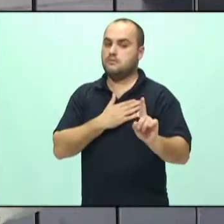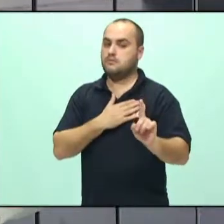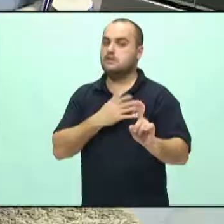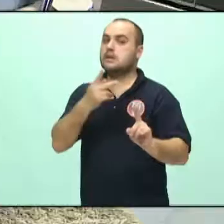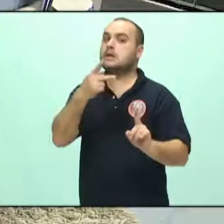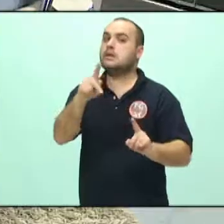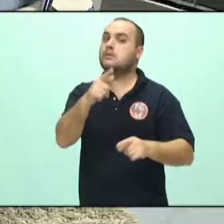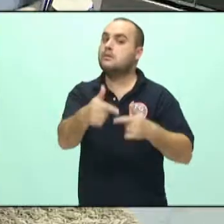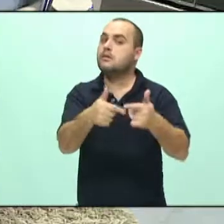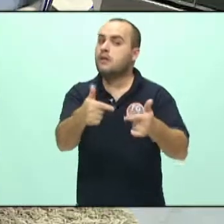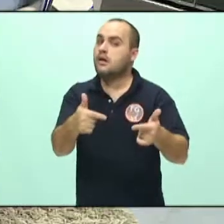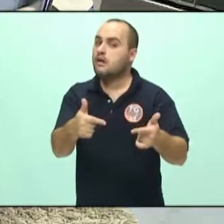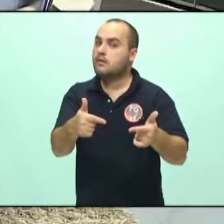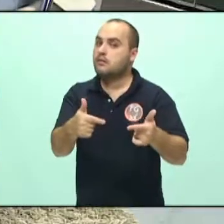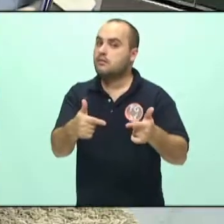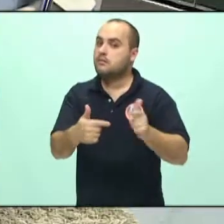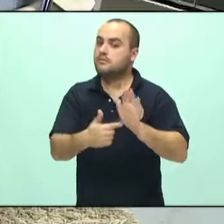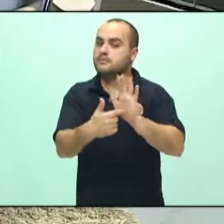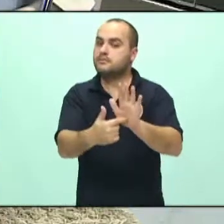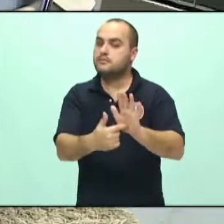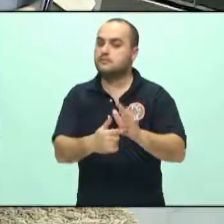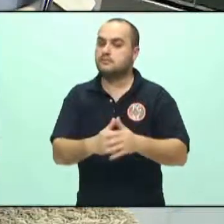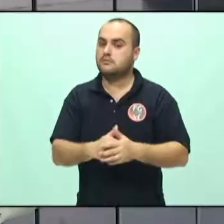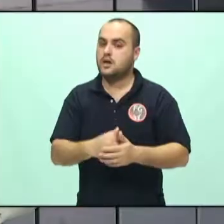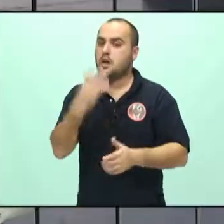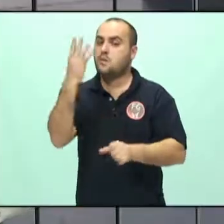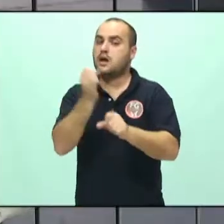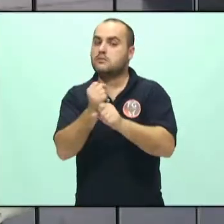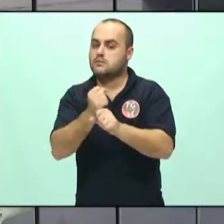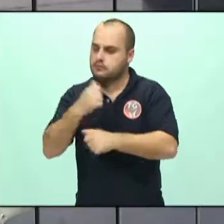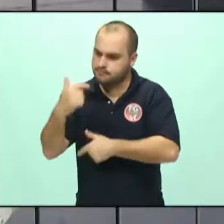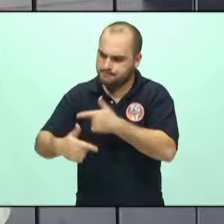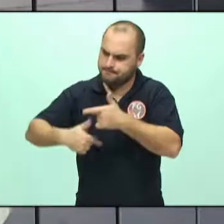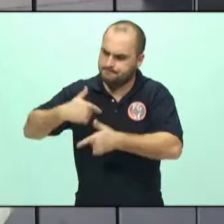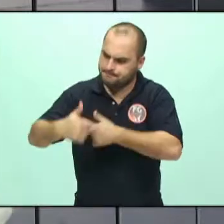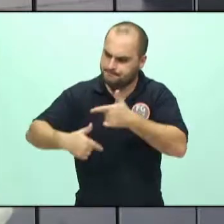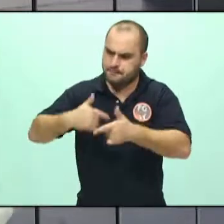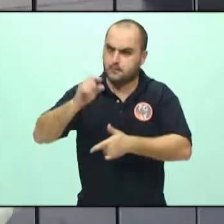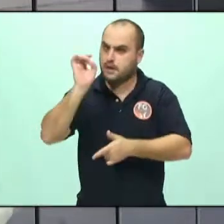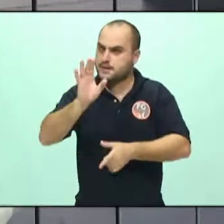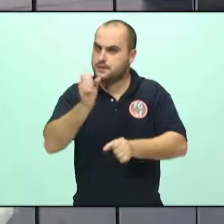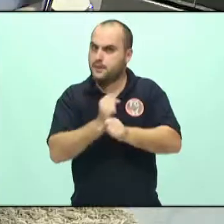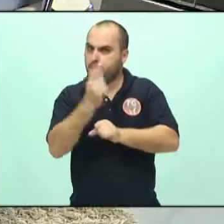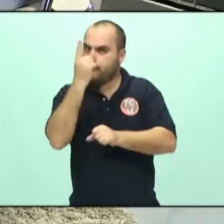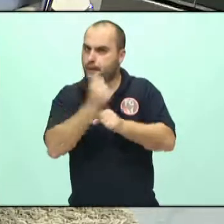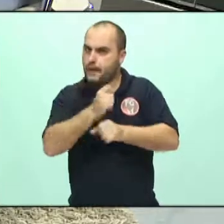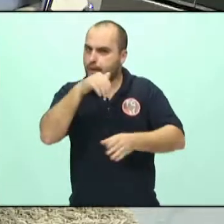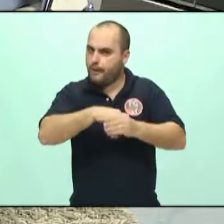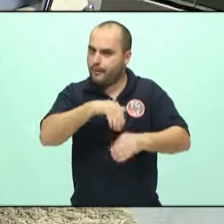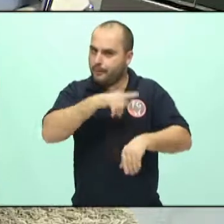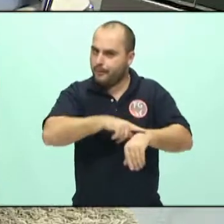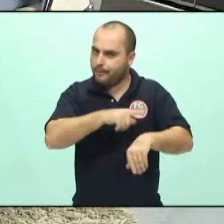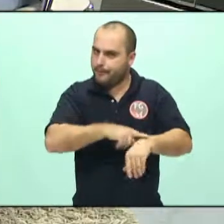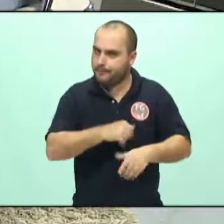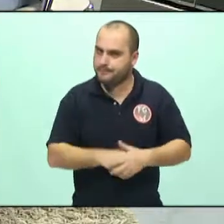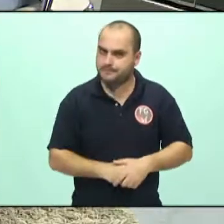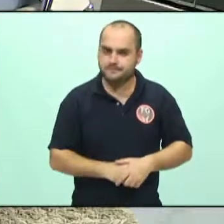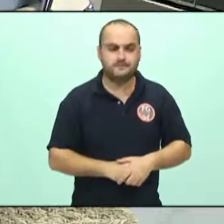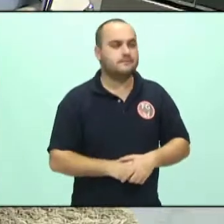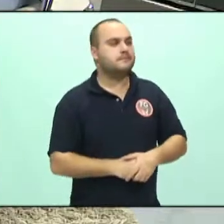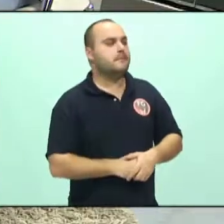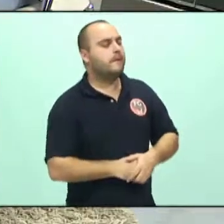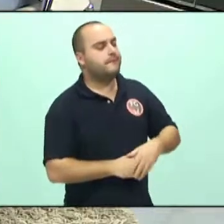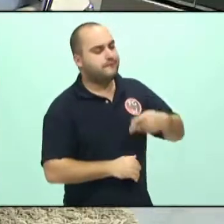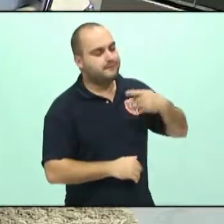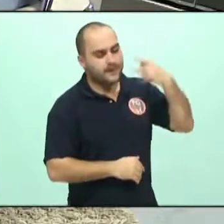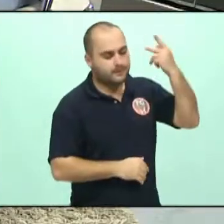trabalho. Campanha tem que ser feita aos 4 anos com trabalho e não só no ano de eleição. Vereador Rubens, muito obrigado pela